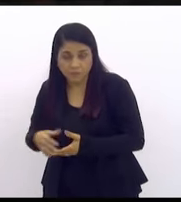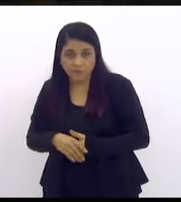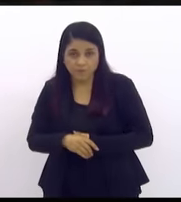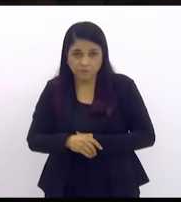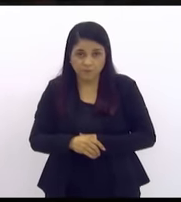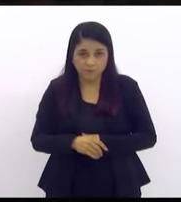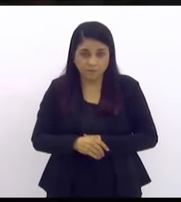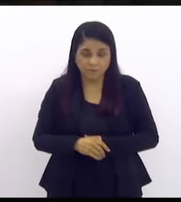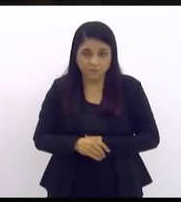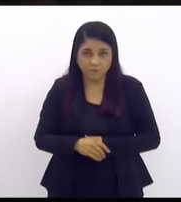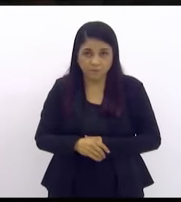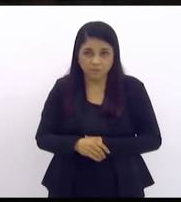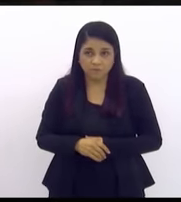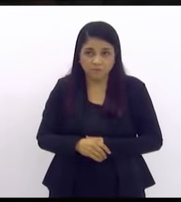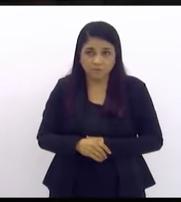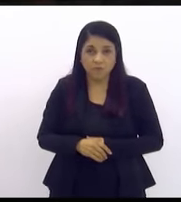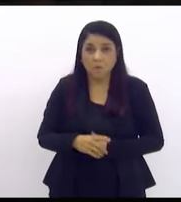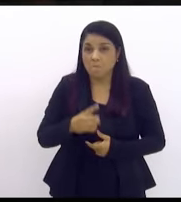Senhora presidente,